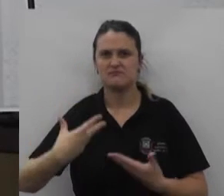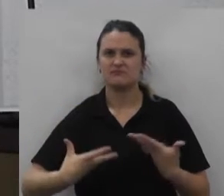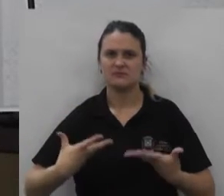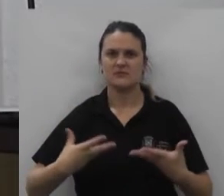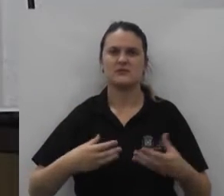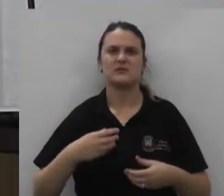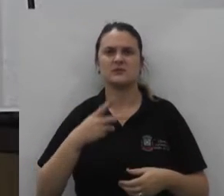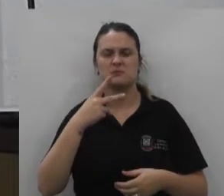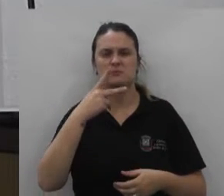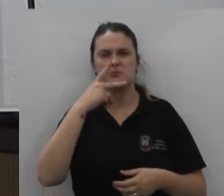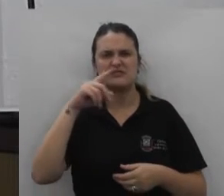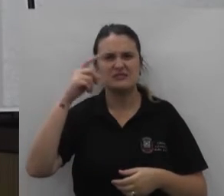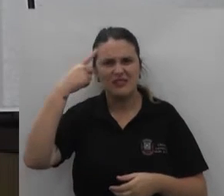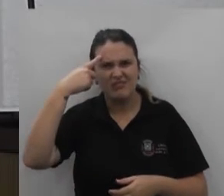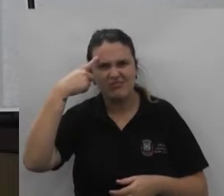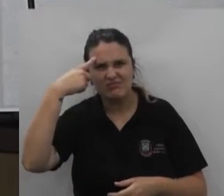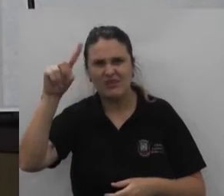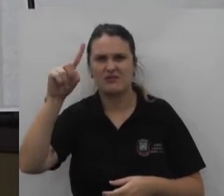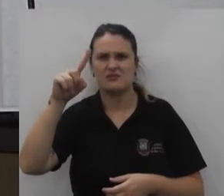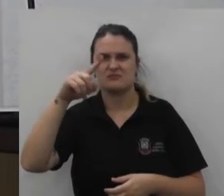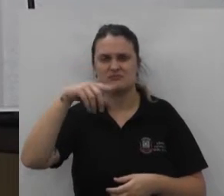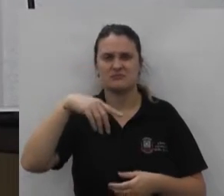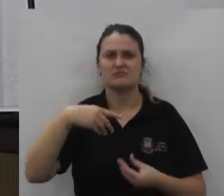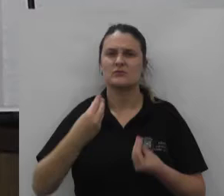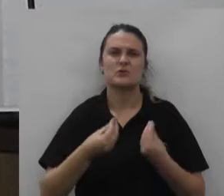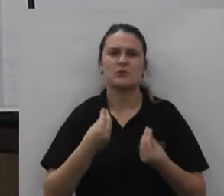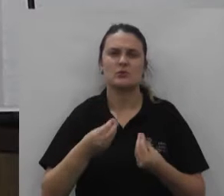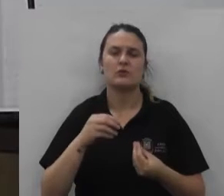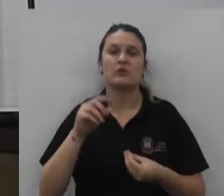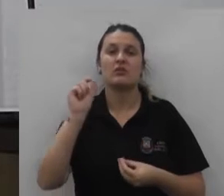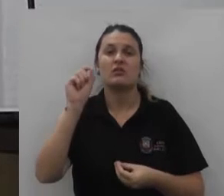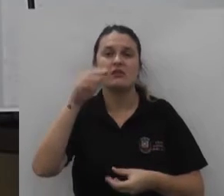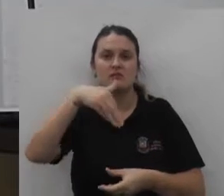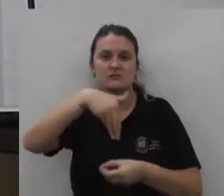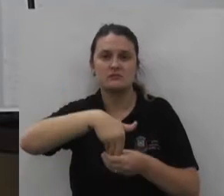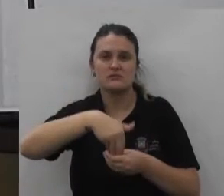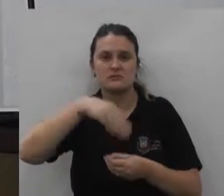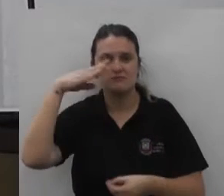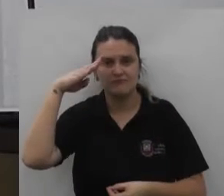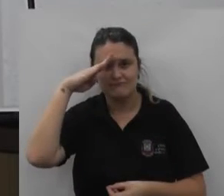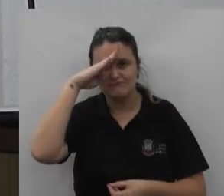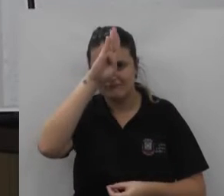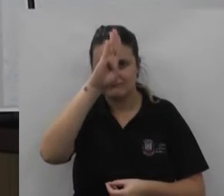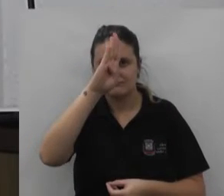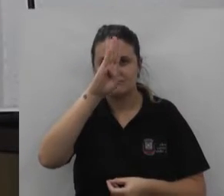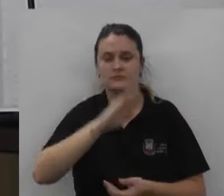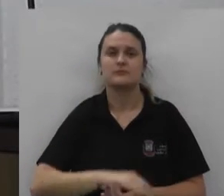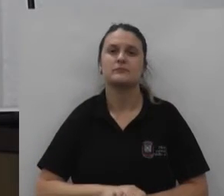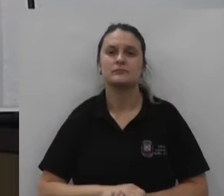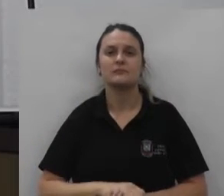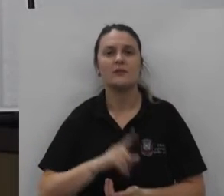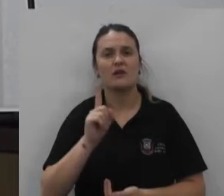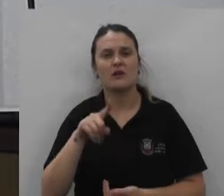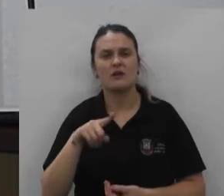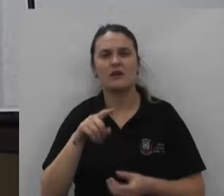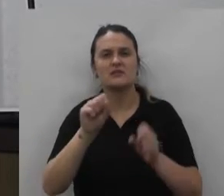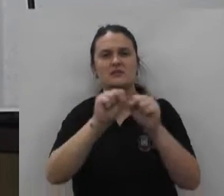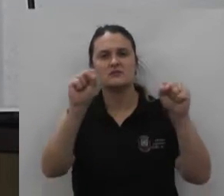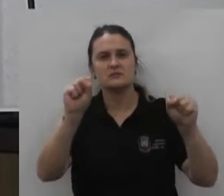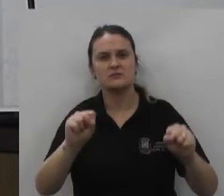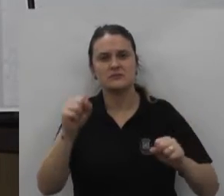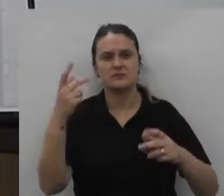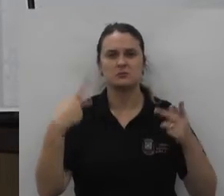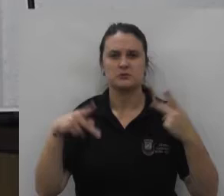em certo ponto radical. O que elegeu Jair Bolsonaro realmente é o